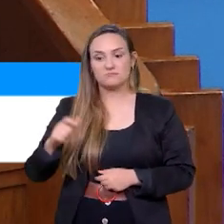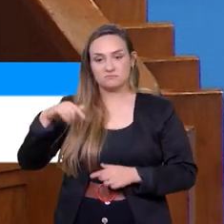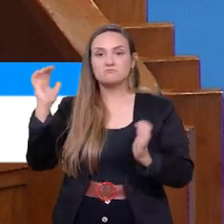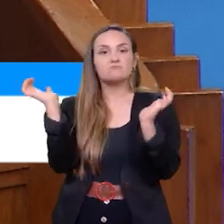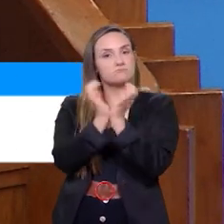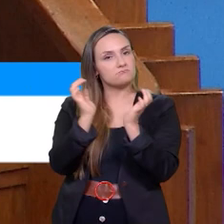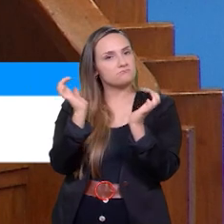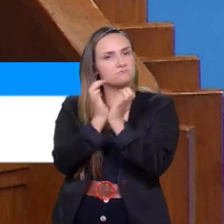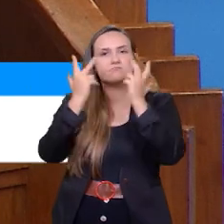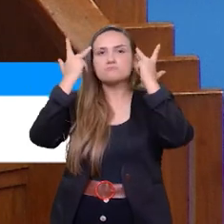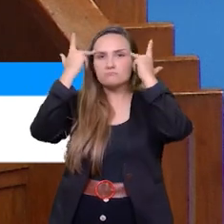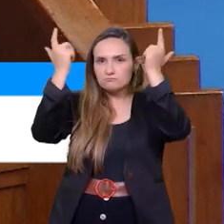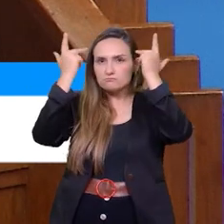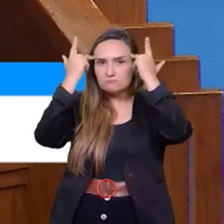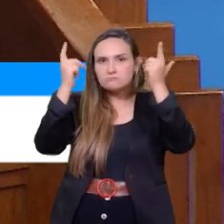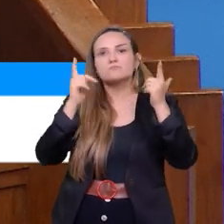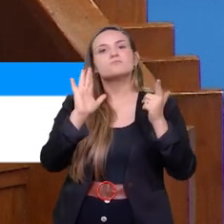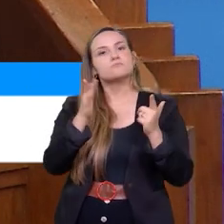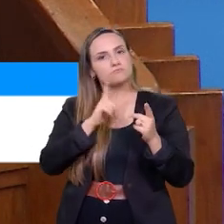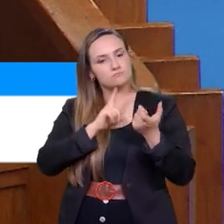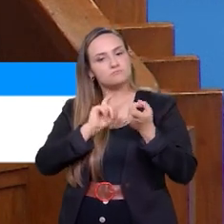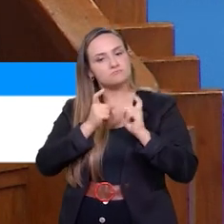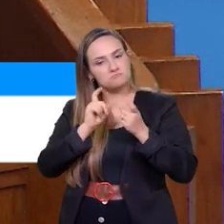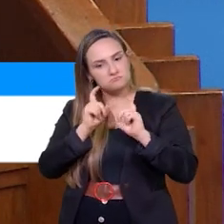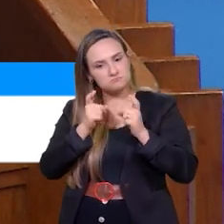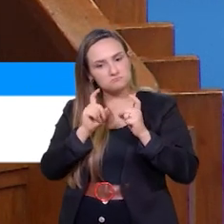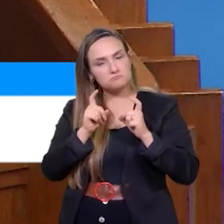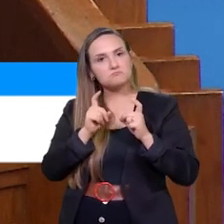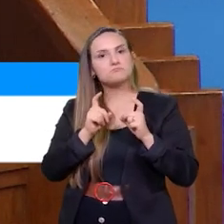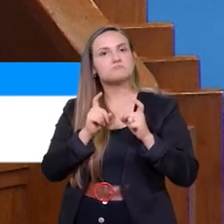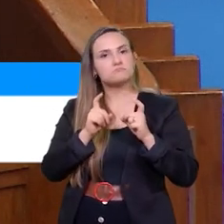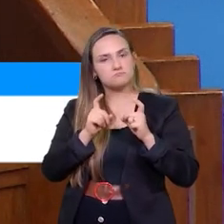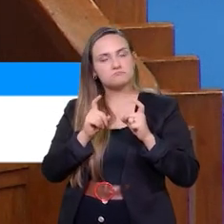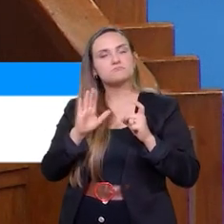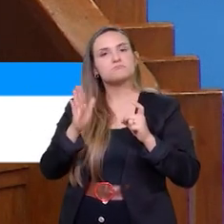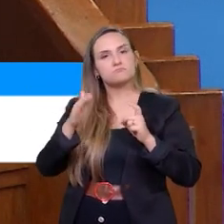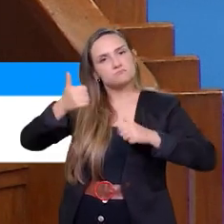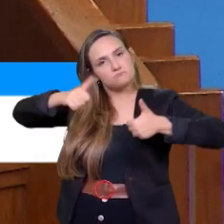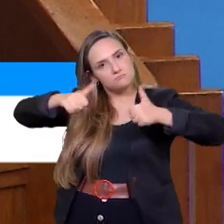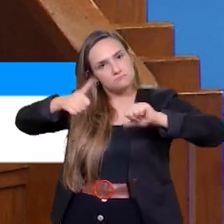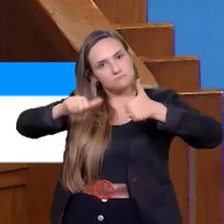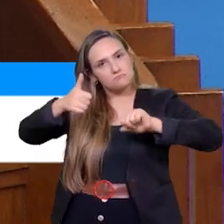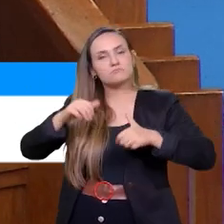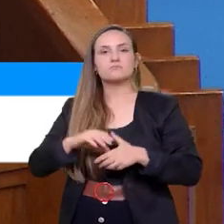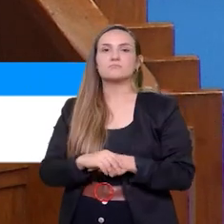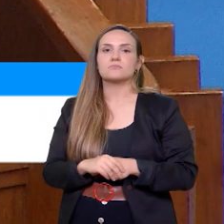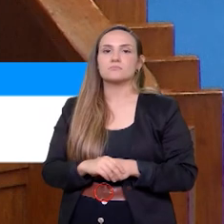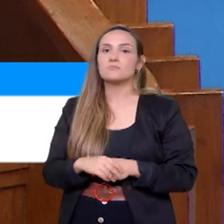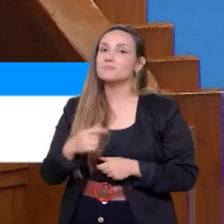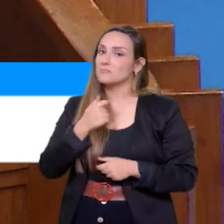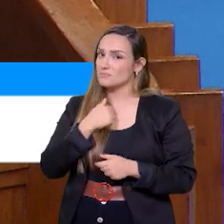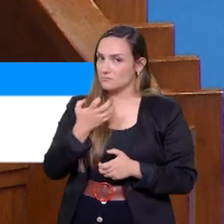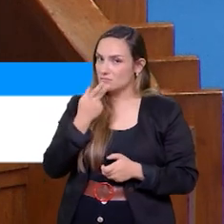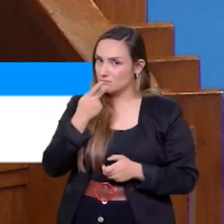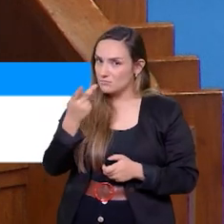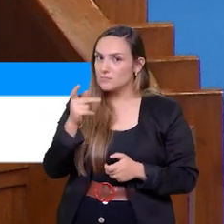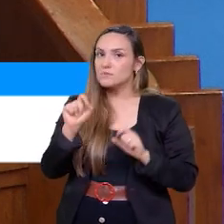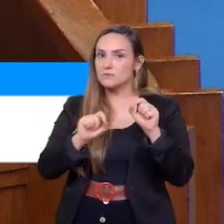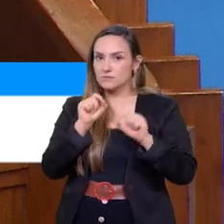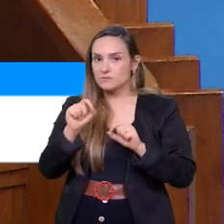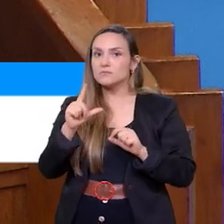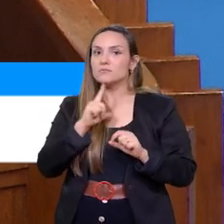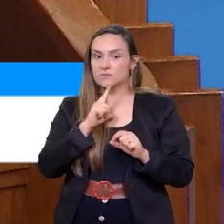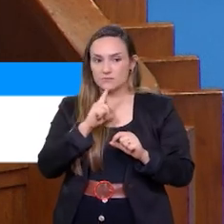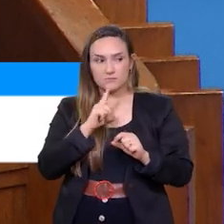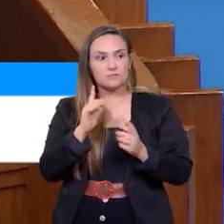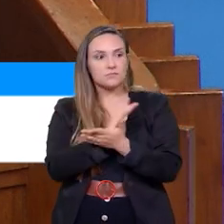essa equipe com muita tranquilidade vem se reunindo vem analisando